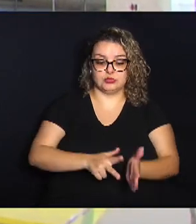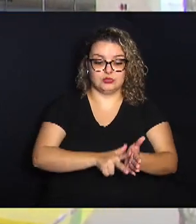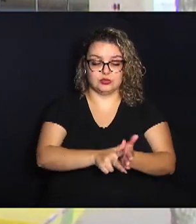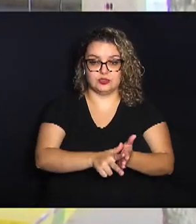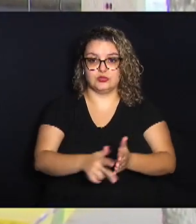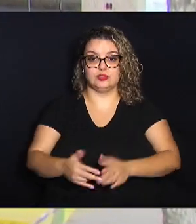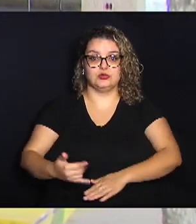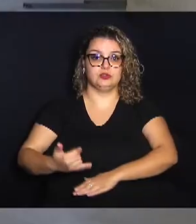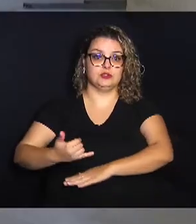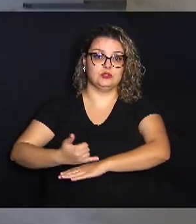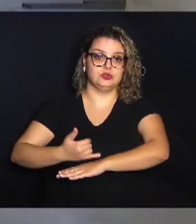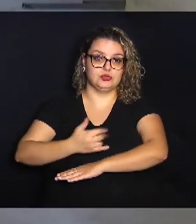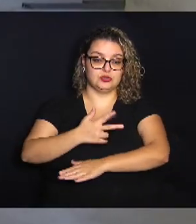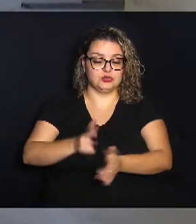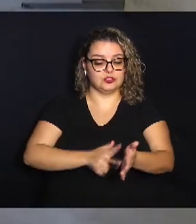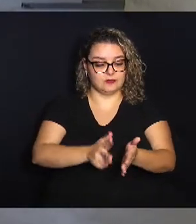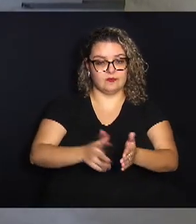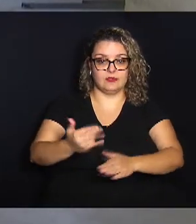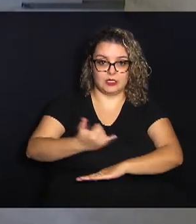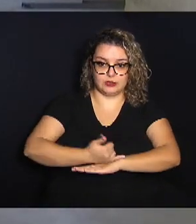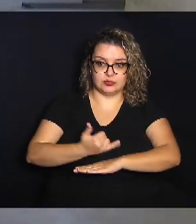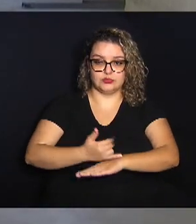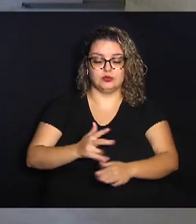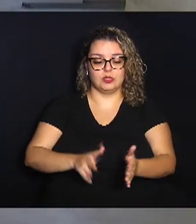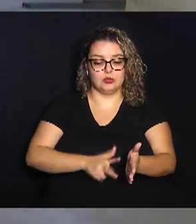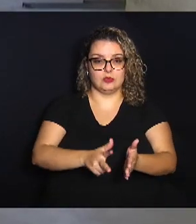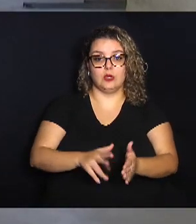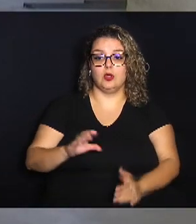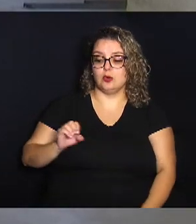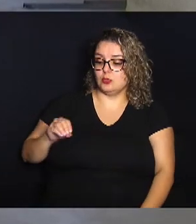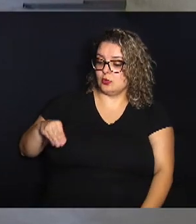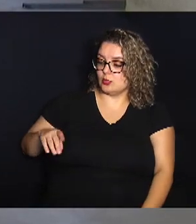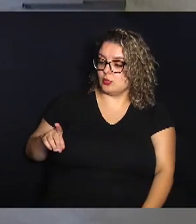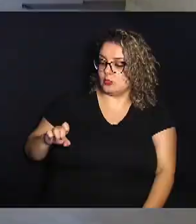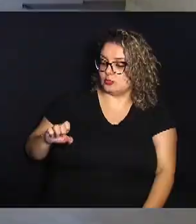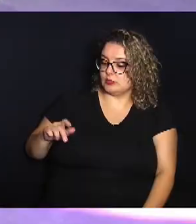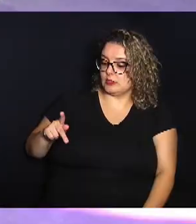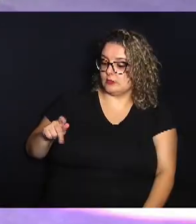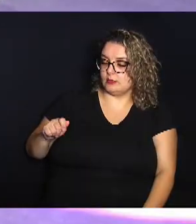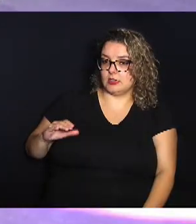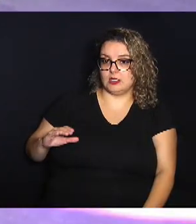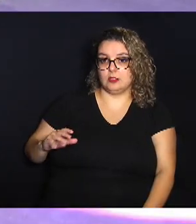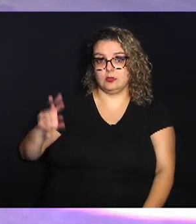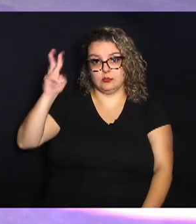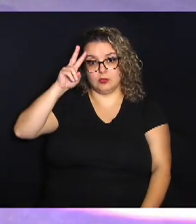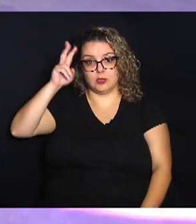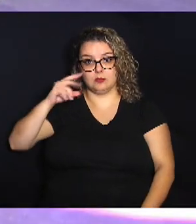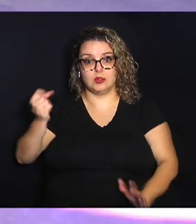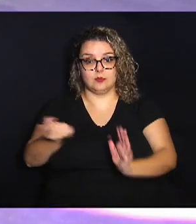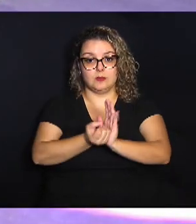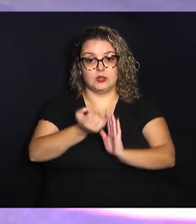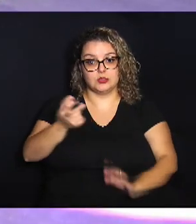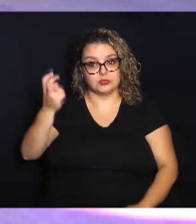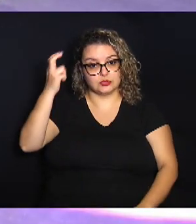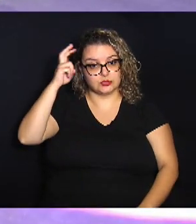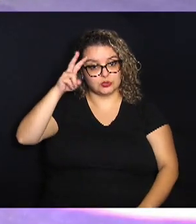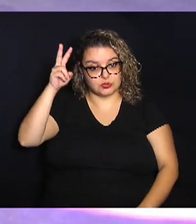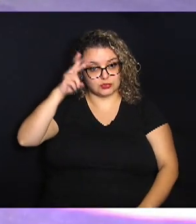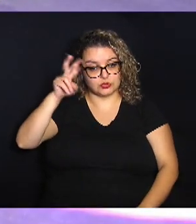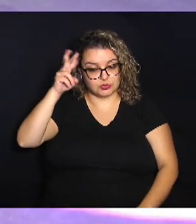Ferro, sendo tombado pelo Condepac, o Conselho de Defesa do Patrimônio Histórico Cultural de Campinas,